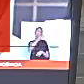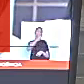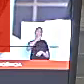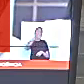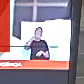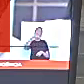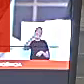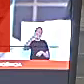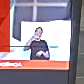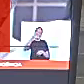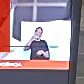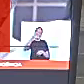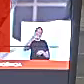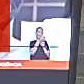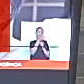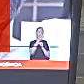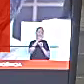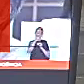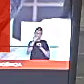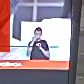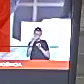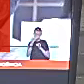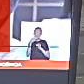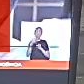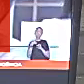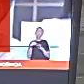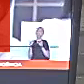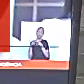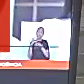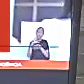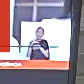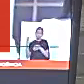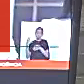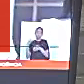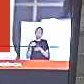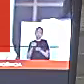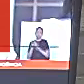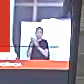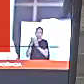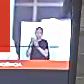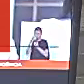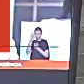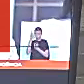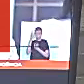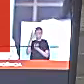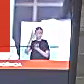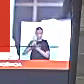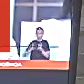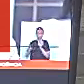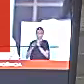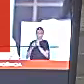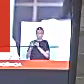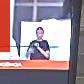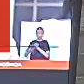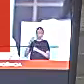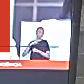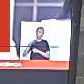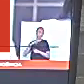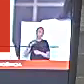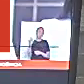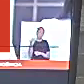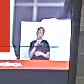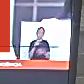1989, eu era coordenador de apoio à pessoa com deficiência de Minas Gerais, e aí nós conseguimos fazer com que a Assembleia publicasse essa lei,